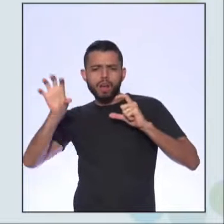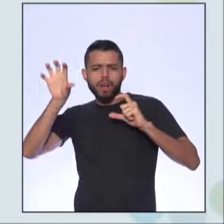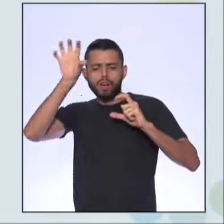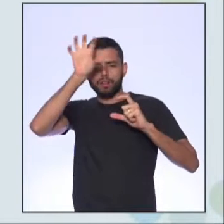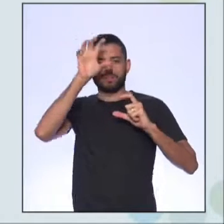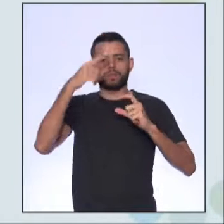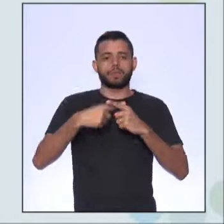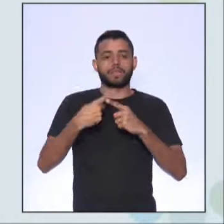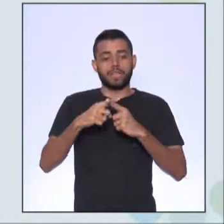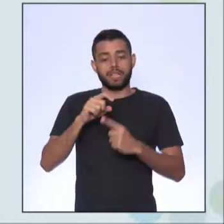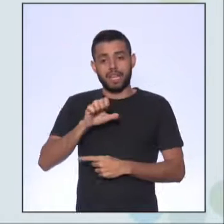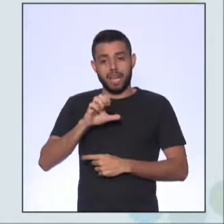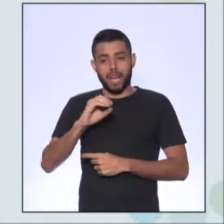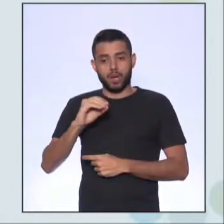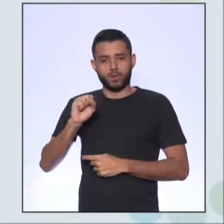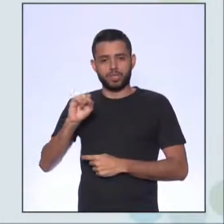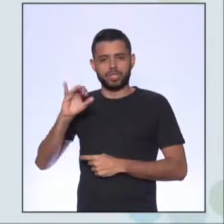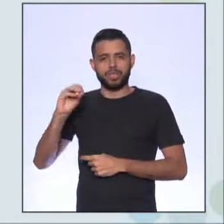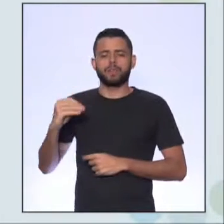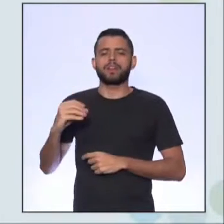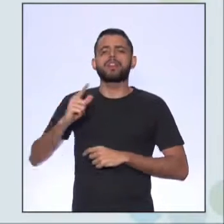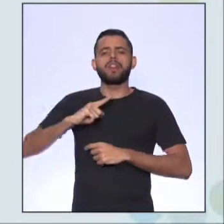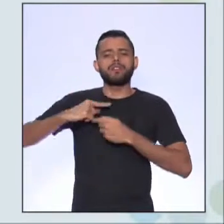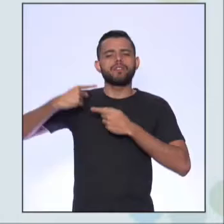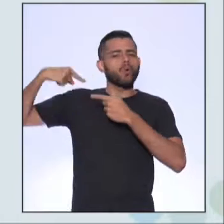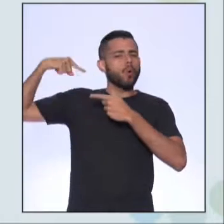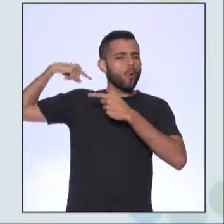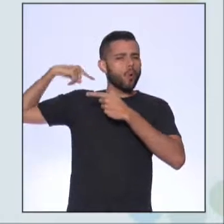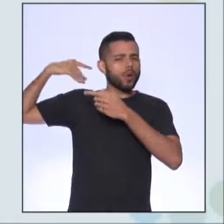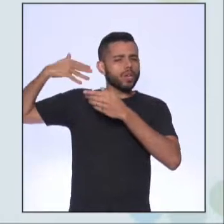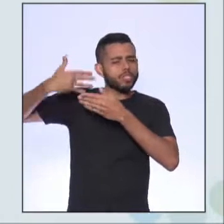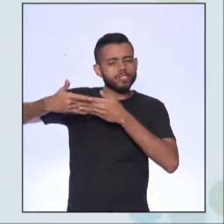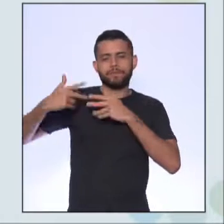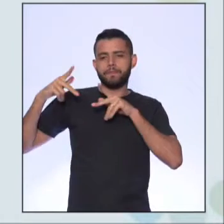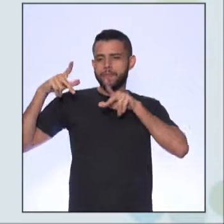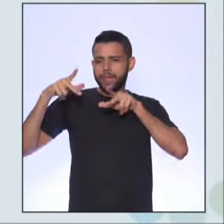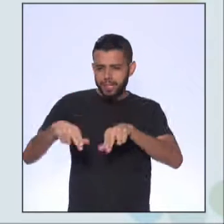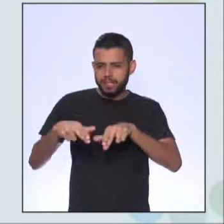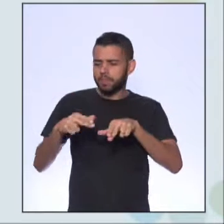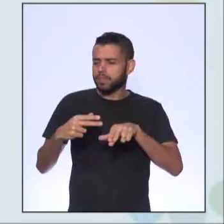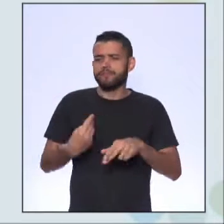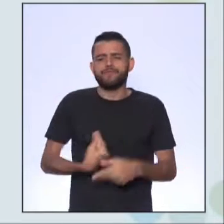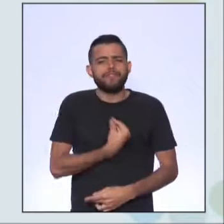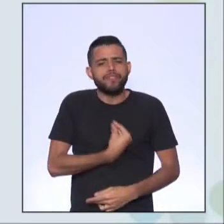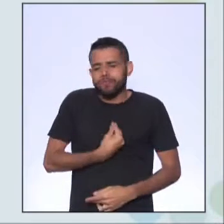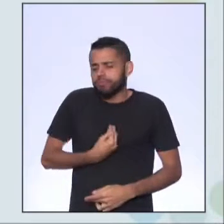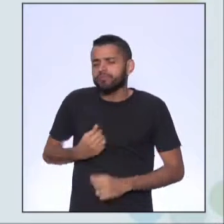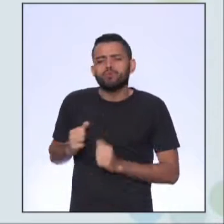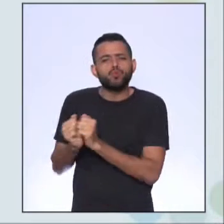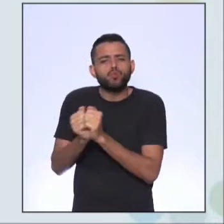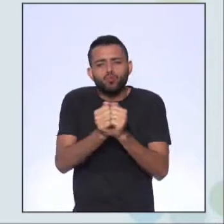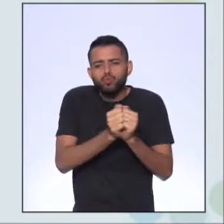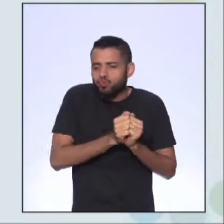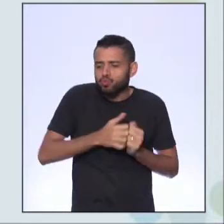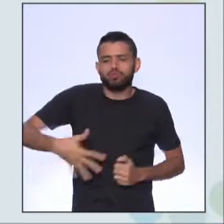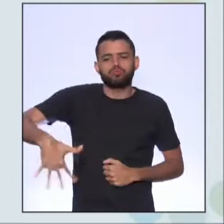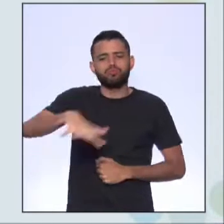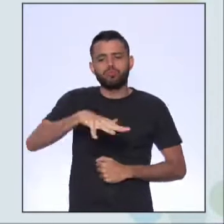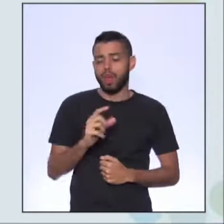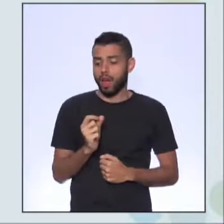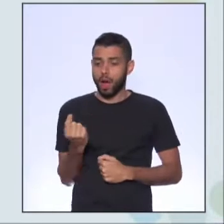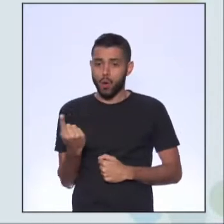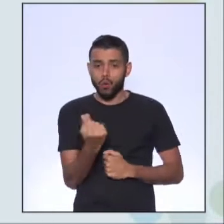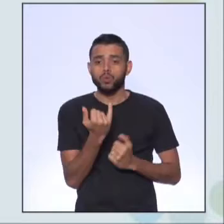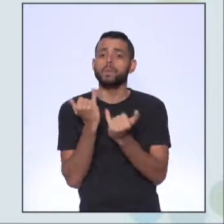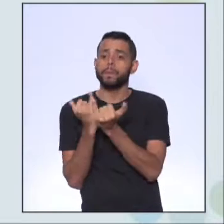origem geológica, tá? Eles estão ali juntos interagindo, tá? E têm similaridades,